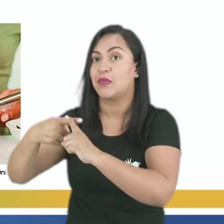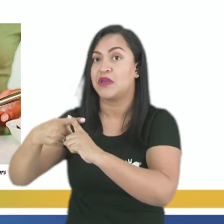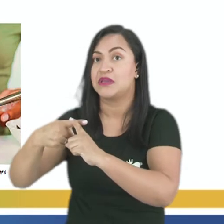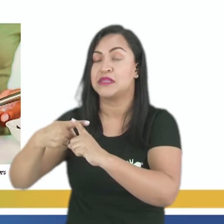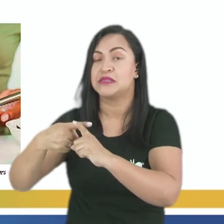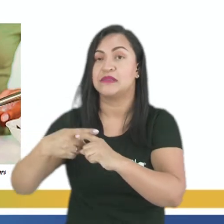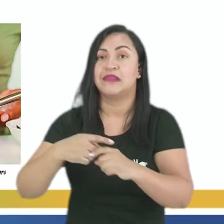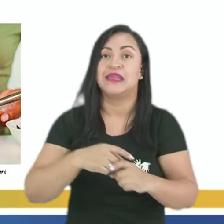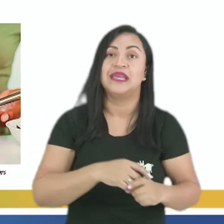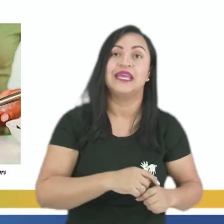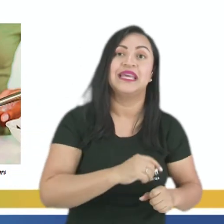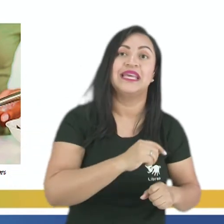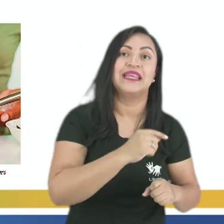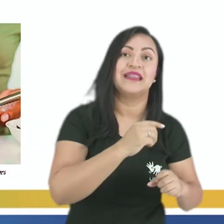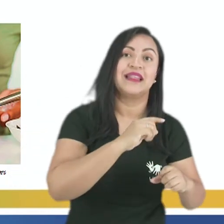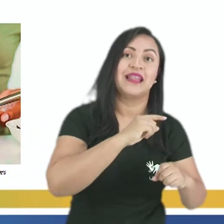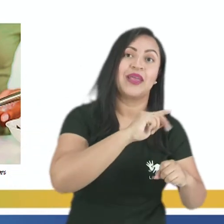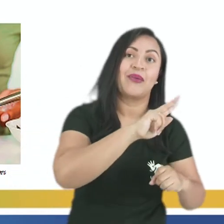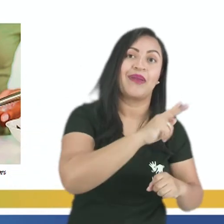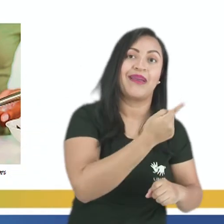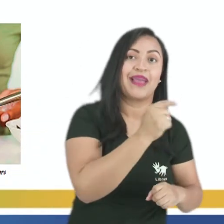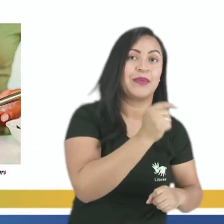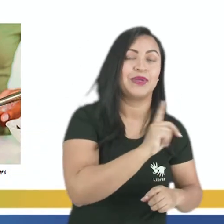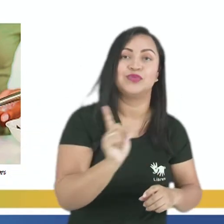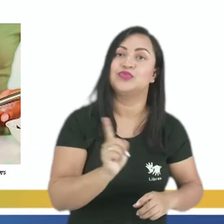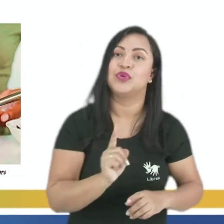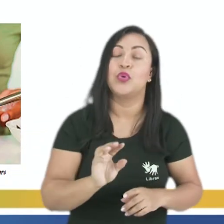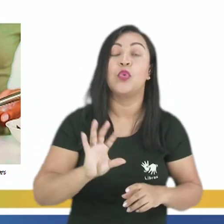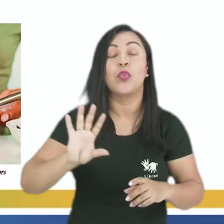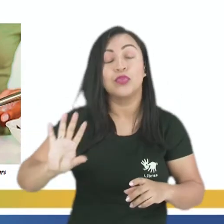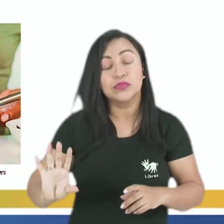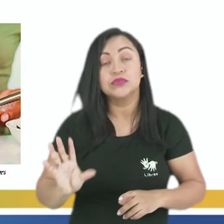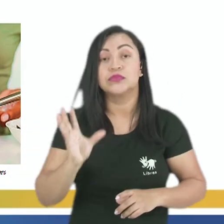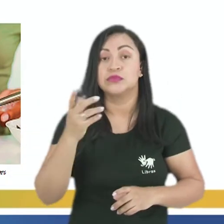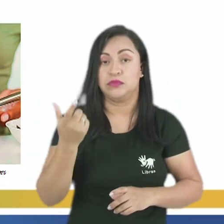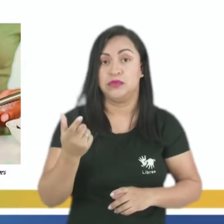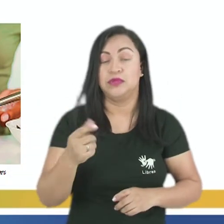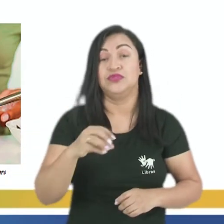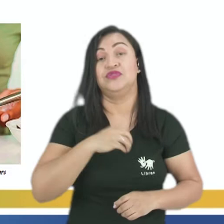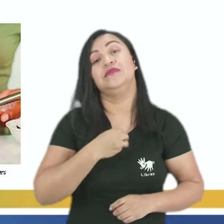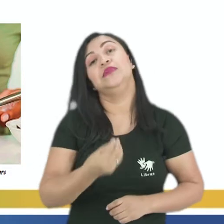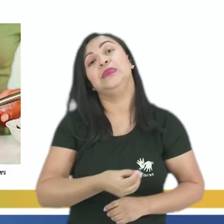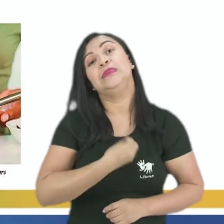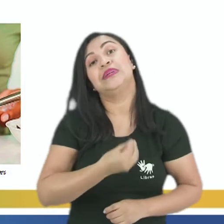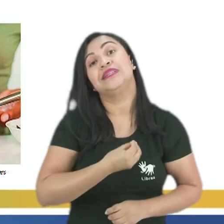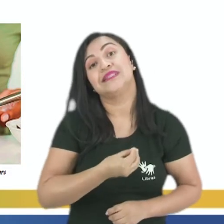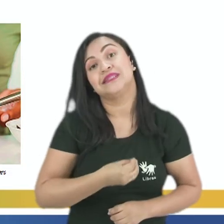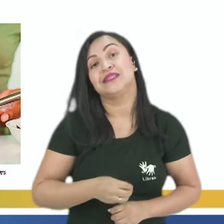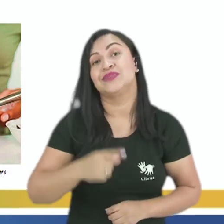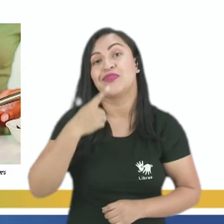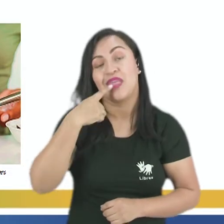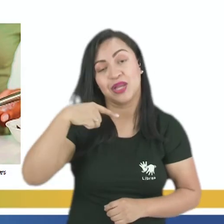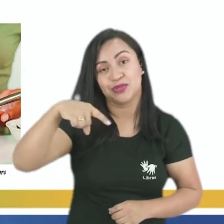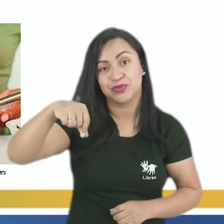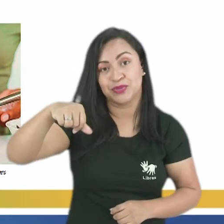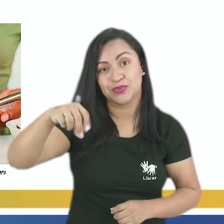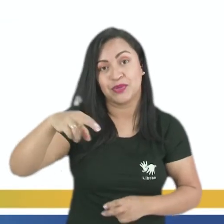o ânion é OH-. Então, quando isso acontecer, a gente vai ter a presença de um sal,